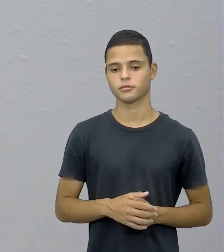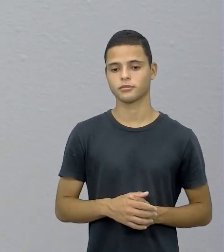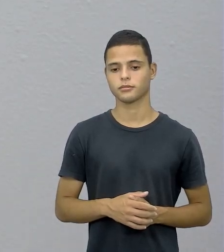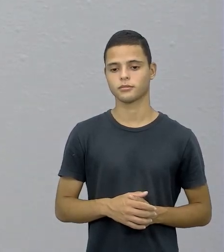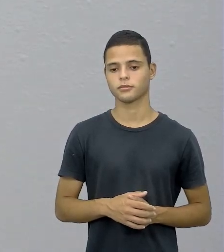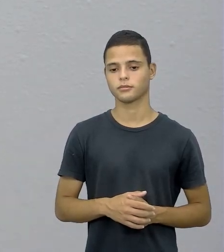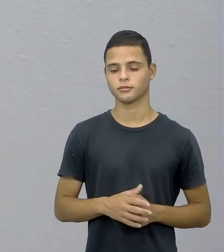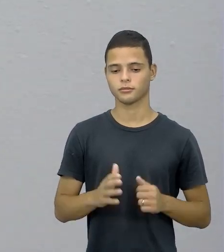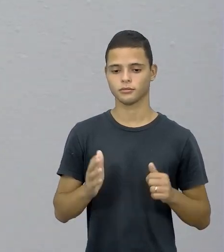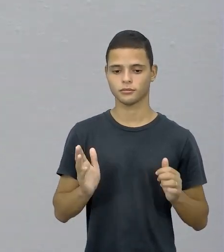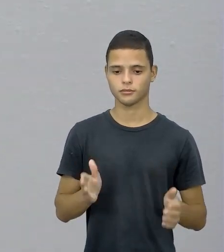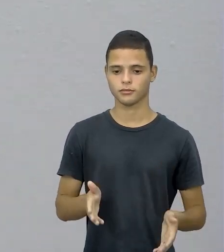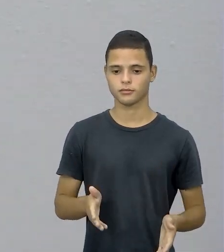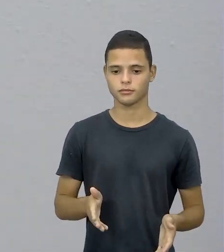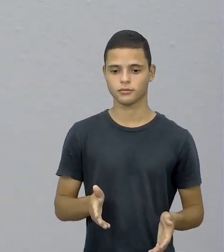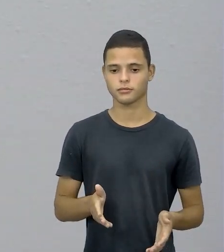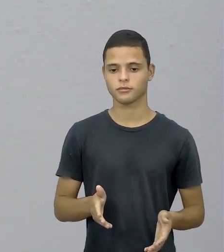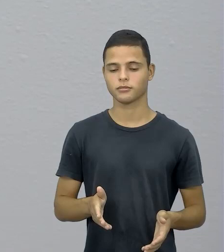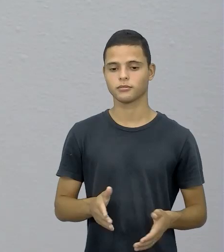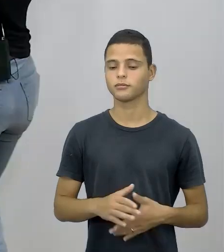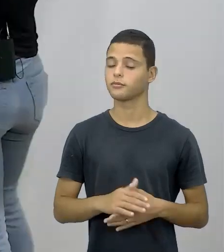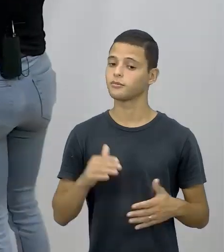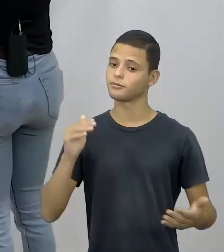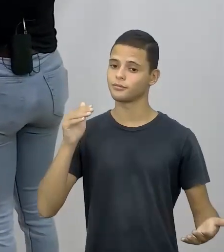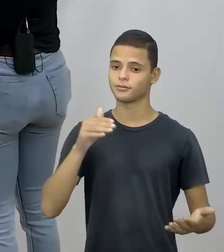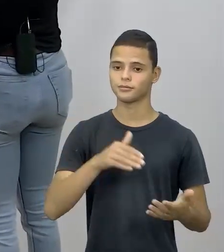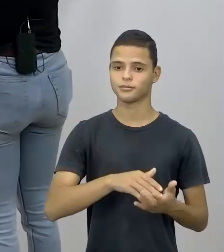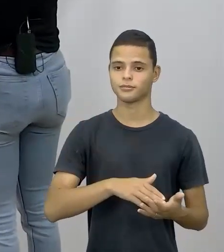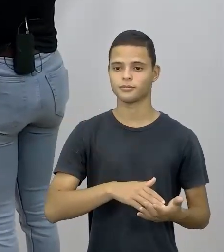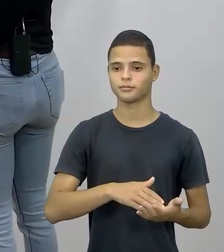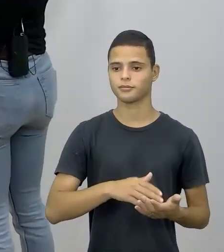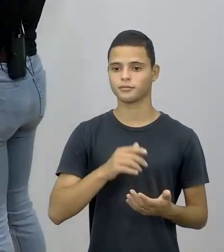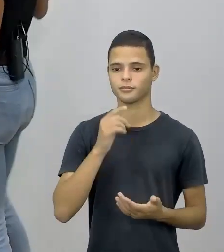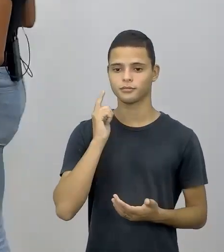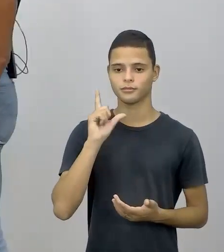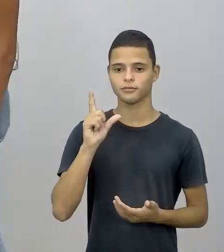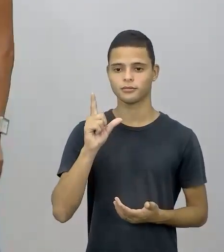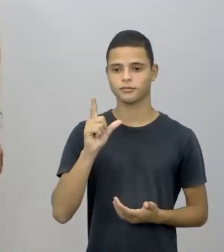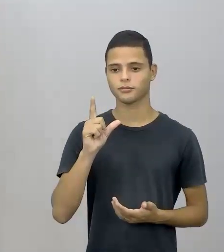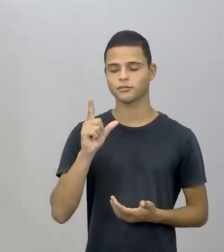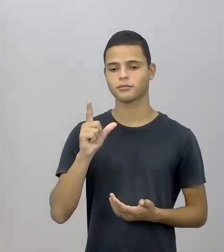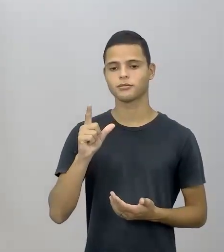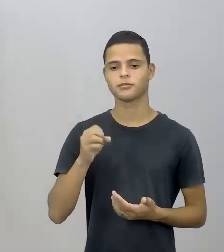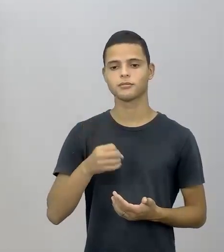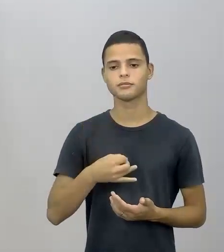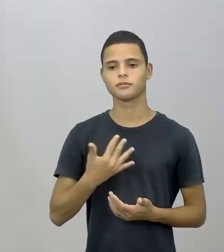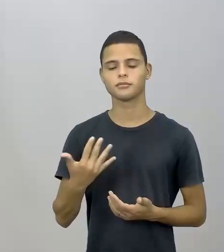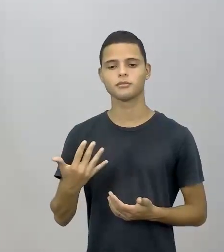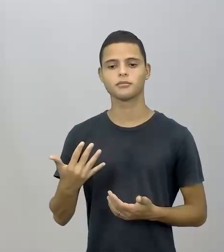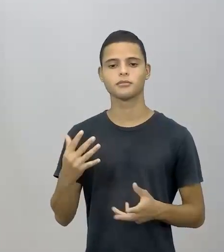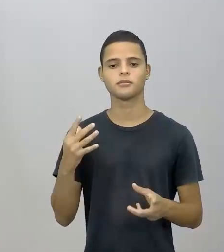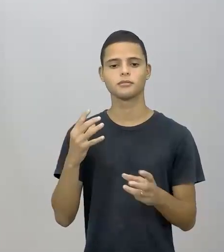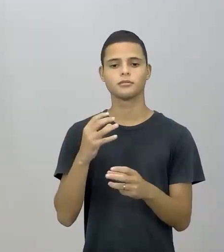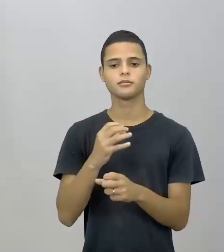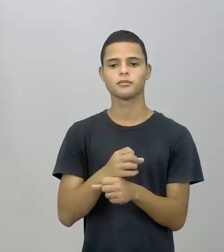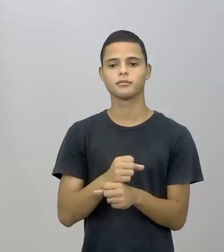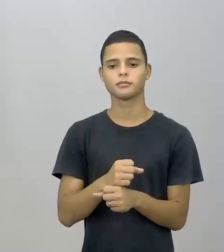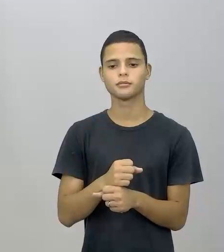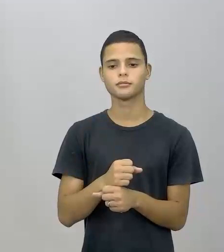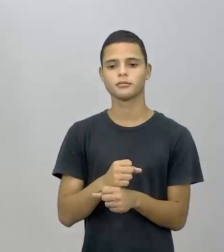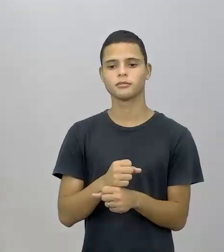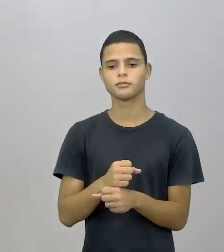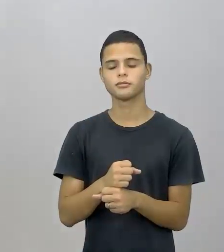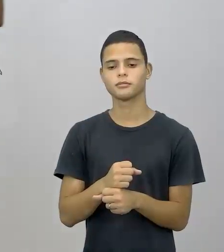Já. Já. Fica. Chegou. Beleza. Quanto deu no total de tempo?